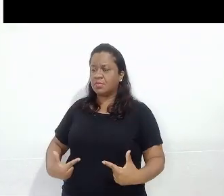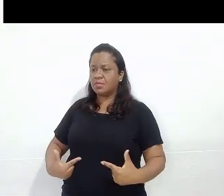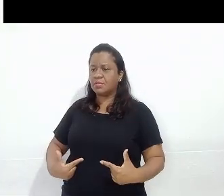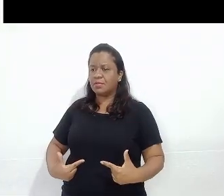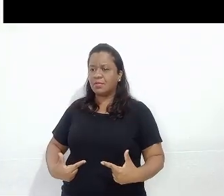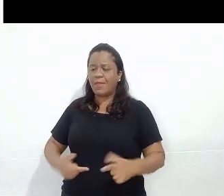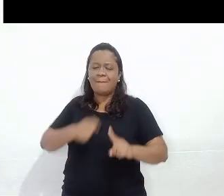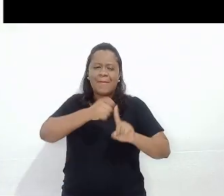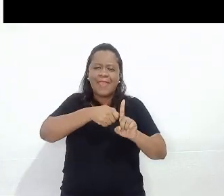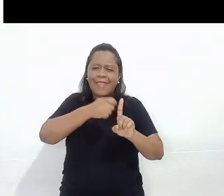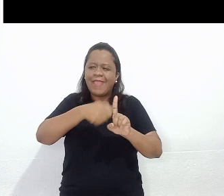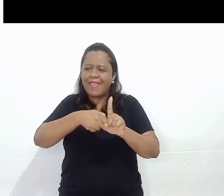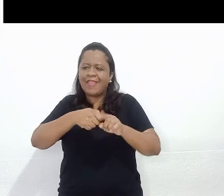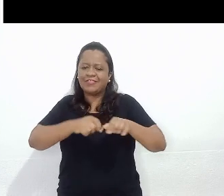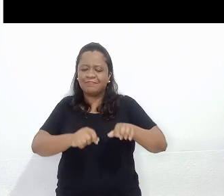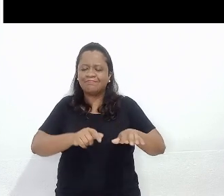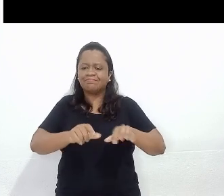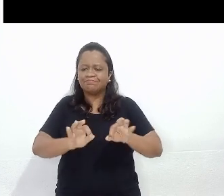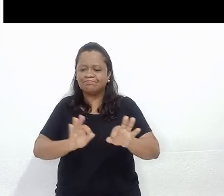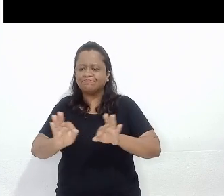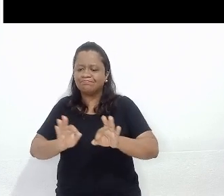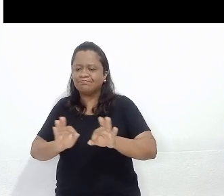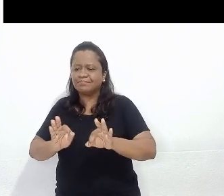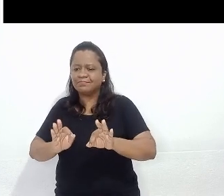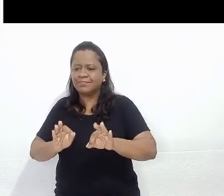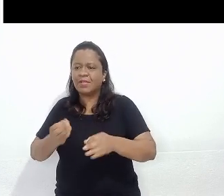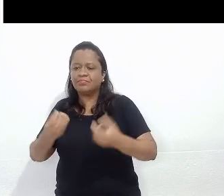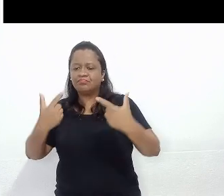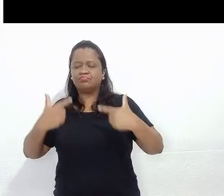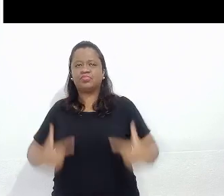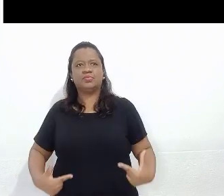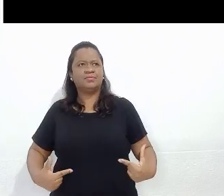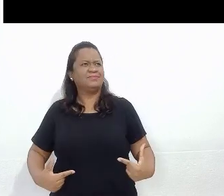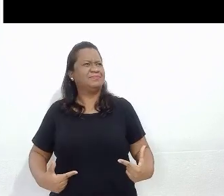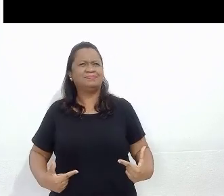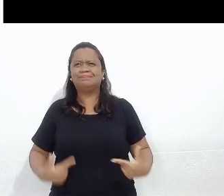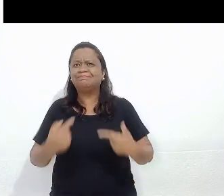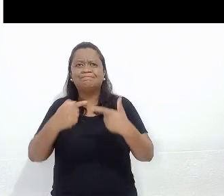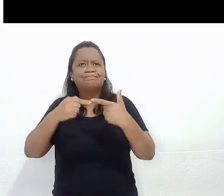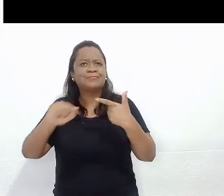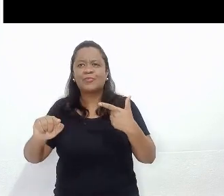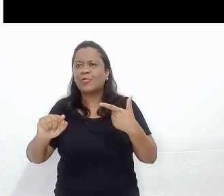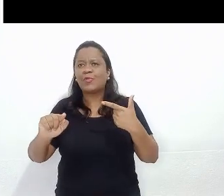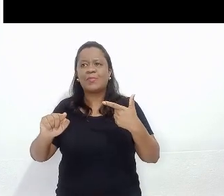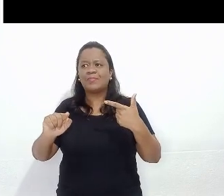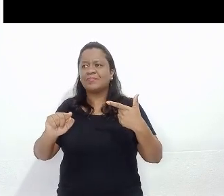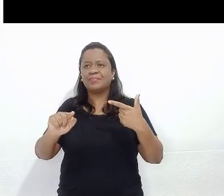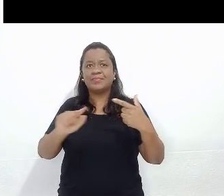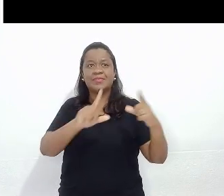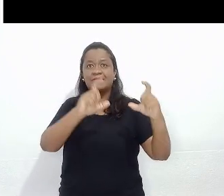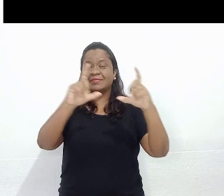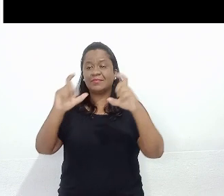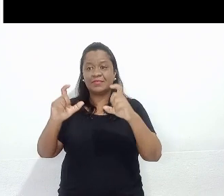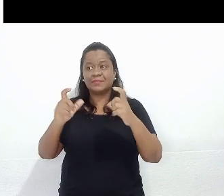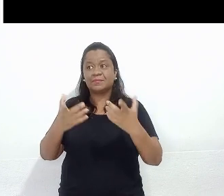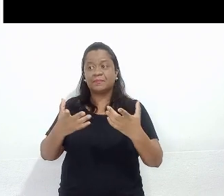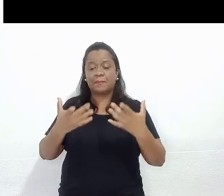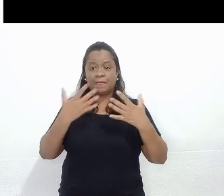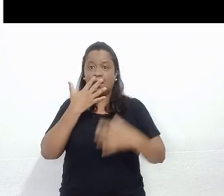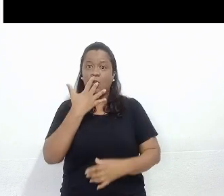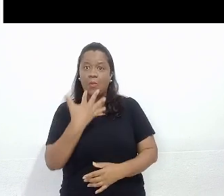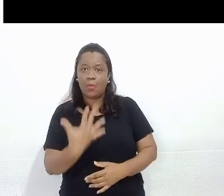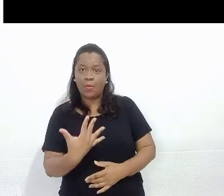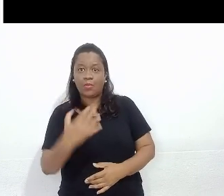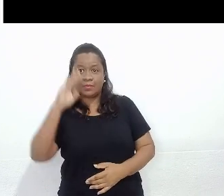ser construído não favorece a sua fotografia. A cor da roupa do personagem principal, as cores decididas para